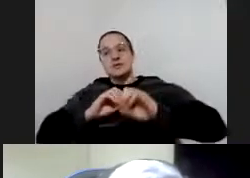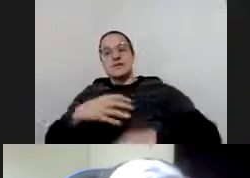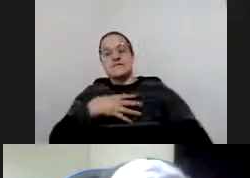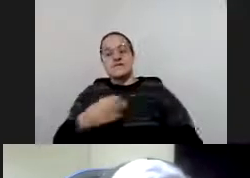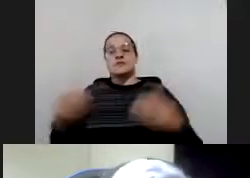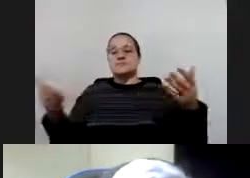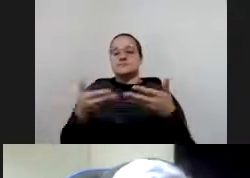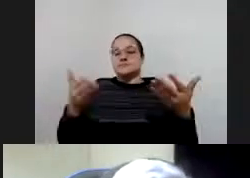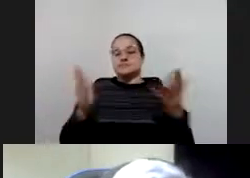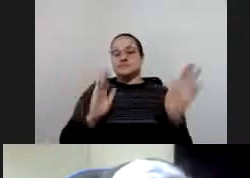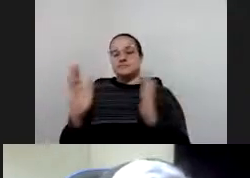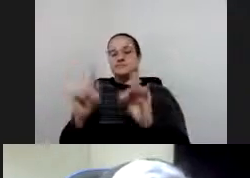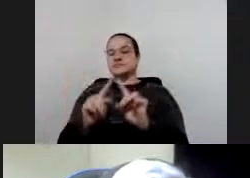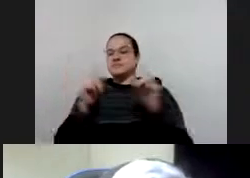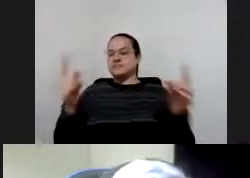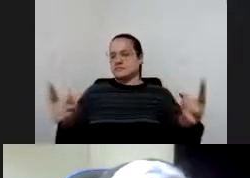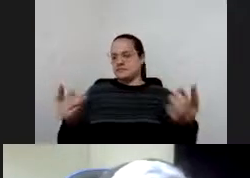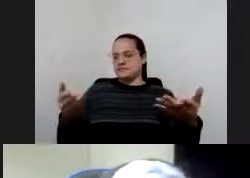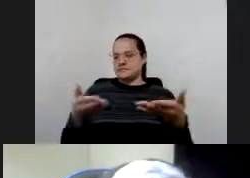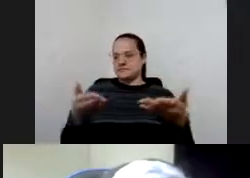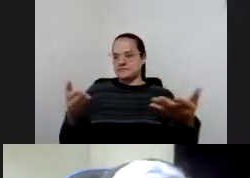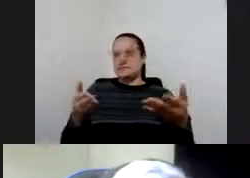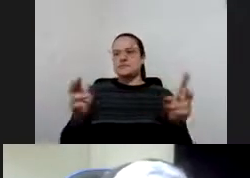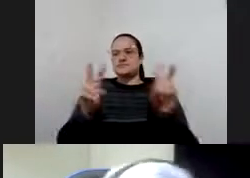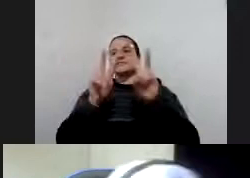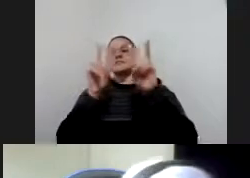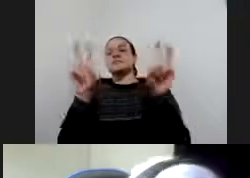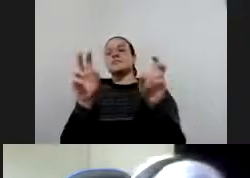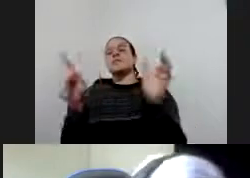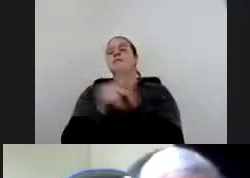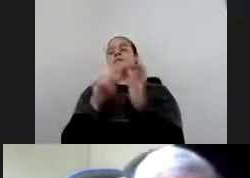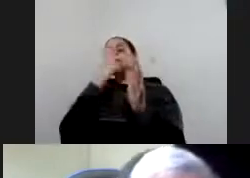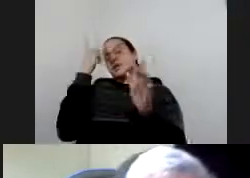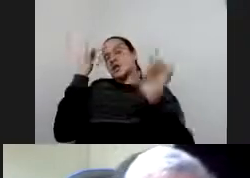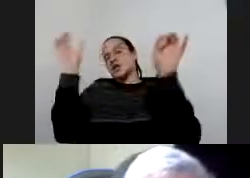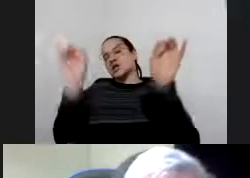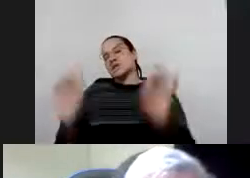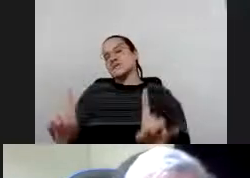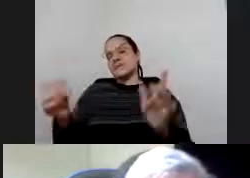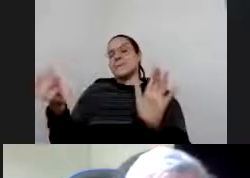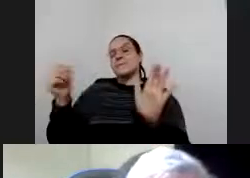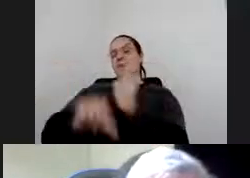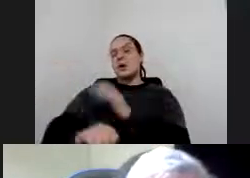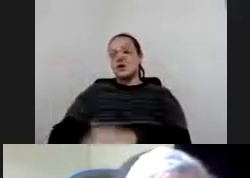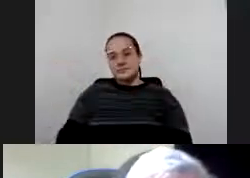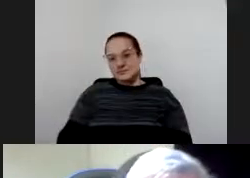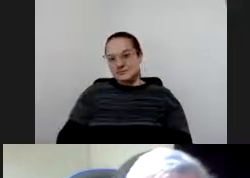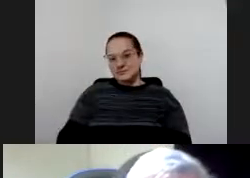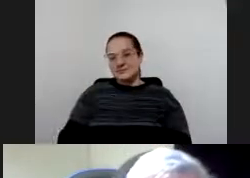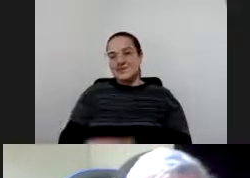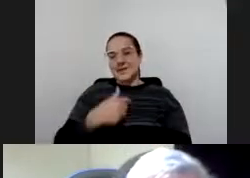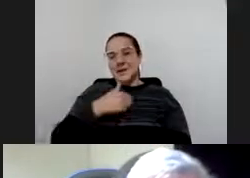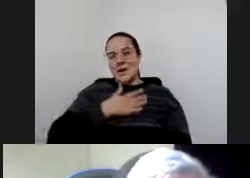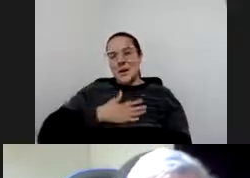né? Mas ainda, em se tratando de uma pessoa com deficiência, né? Então, assim, também gostei da fala quando se fala